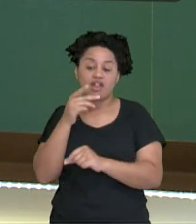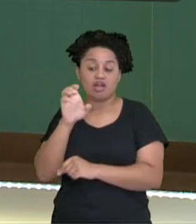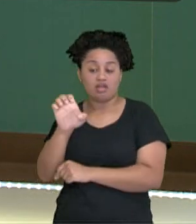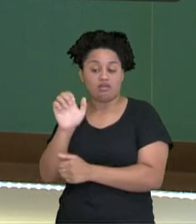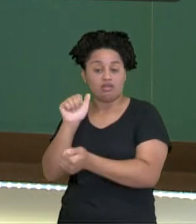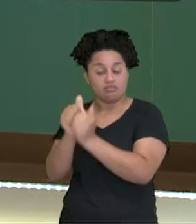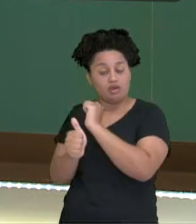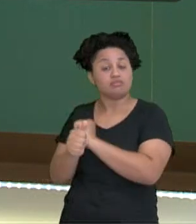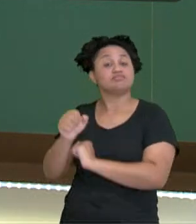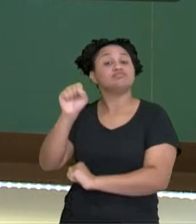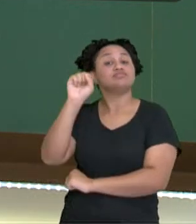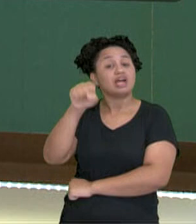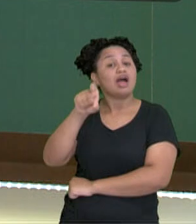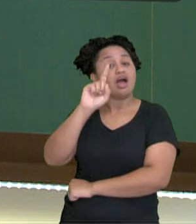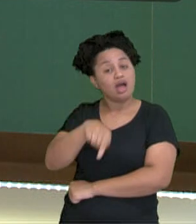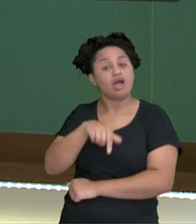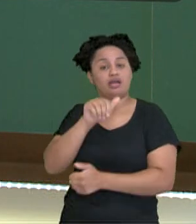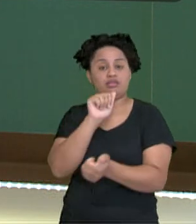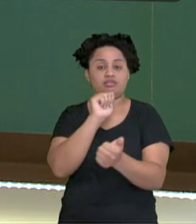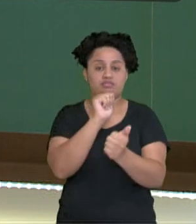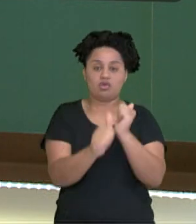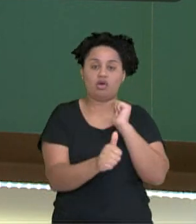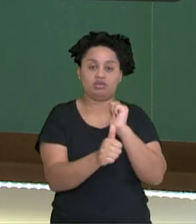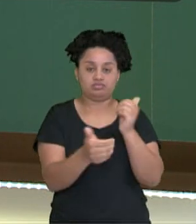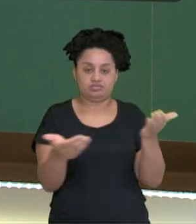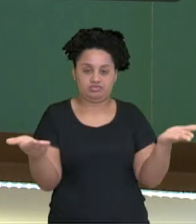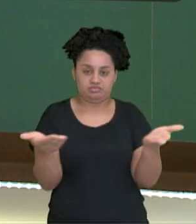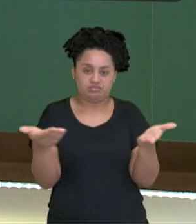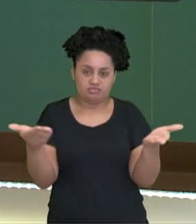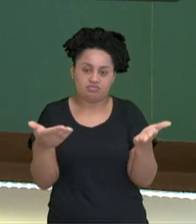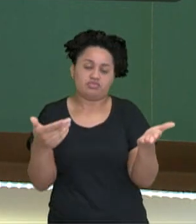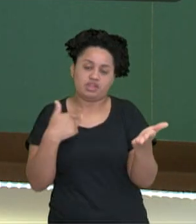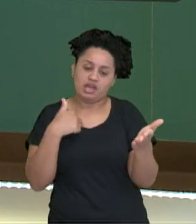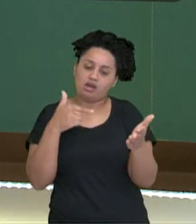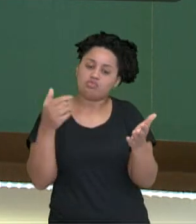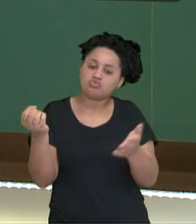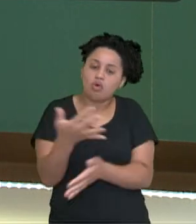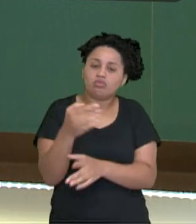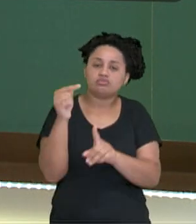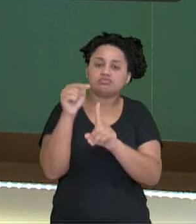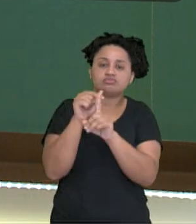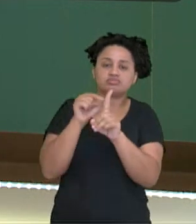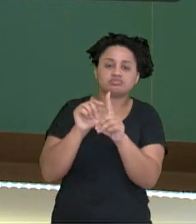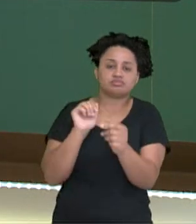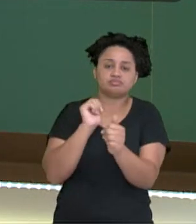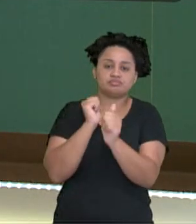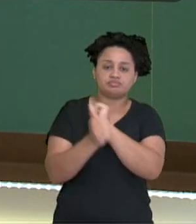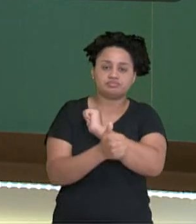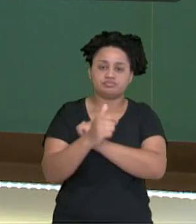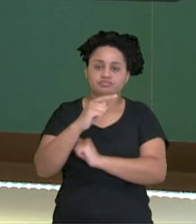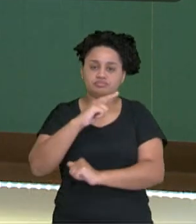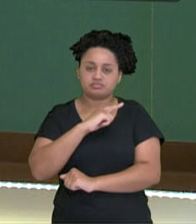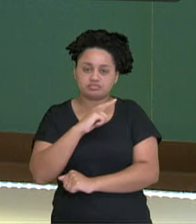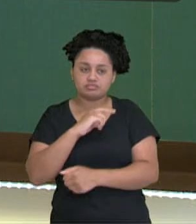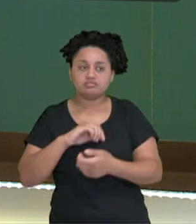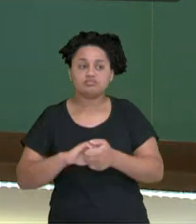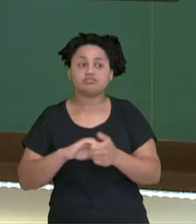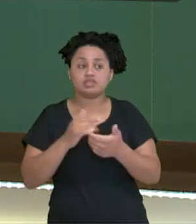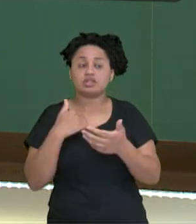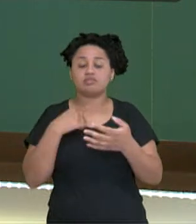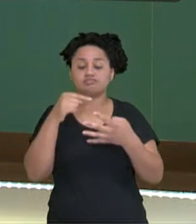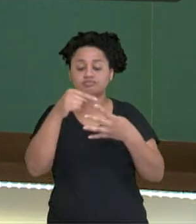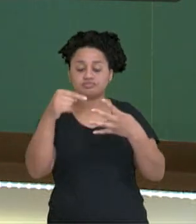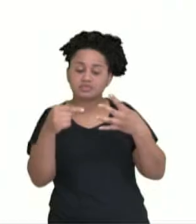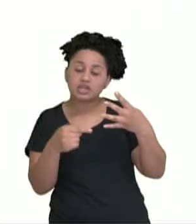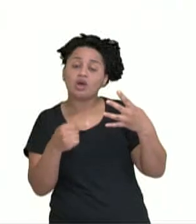esportes, sim, como um esporte atual, né? Como um novo tipo de esporte. Dentro da nossa questão, a